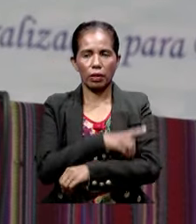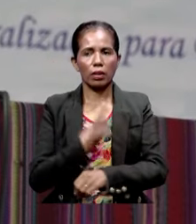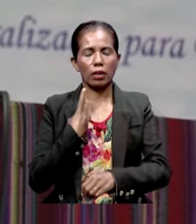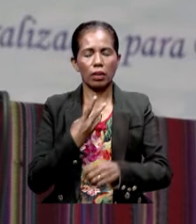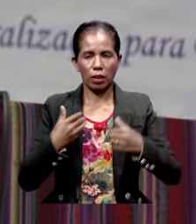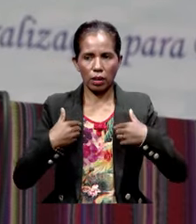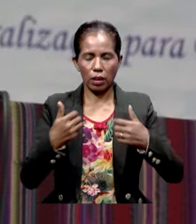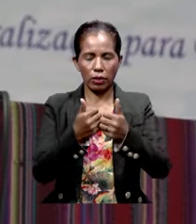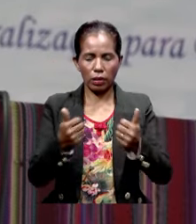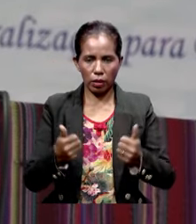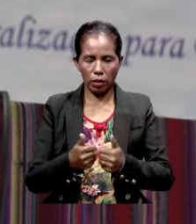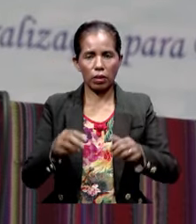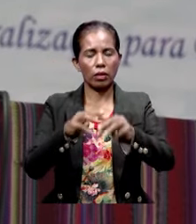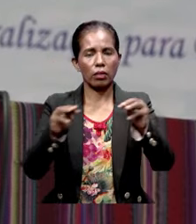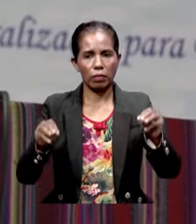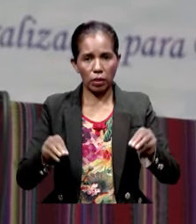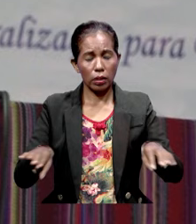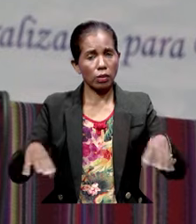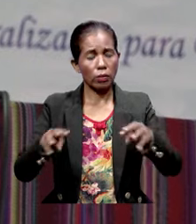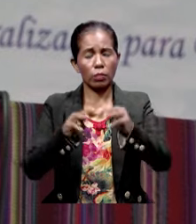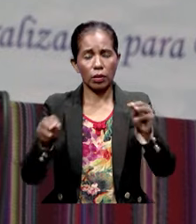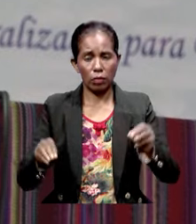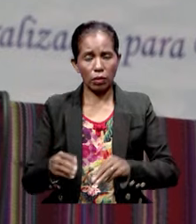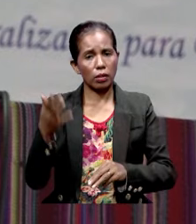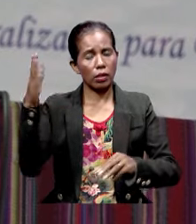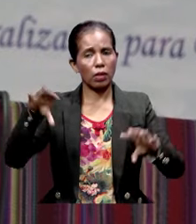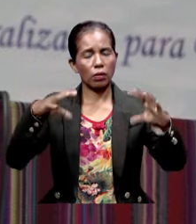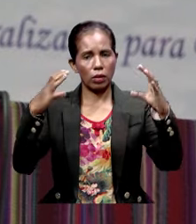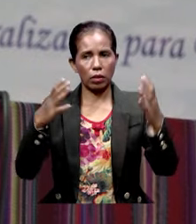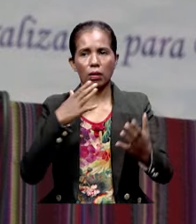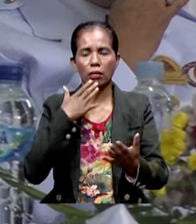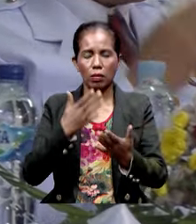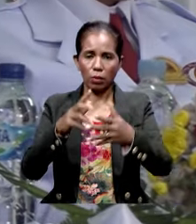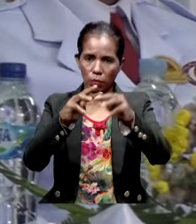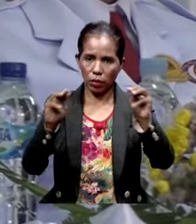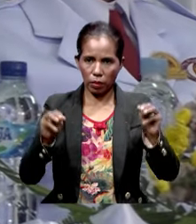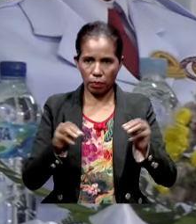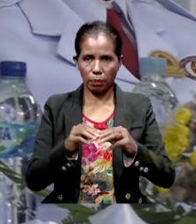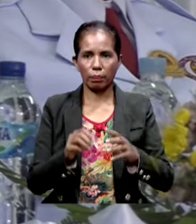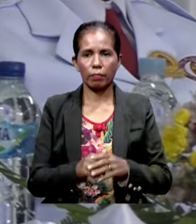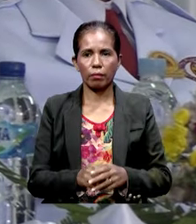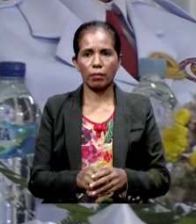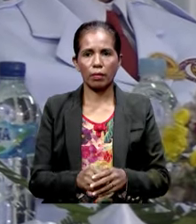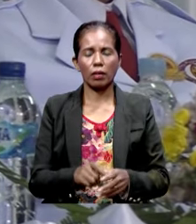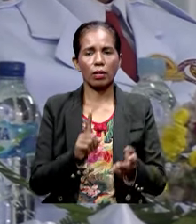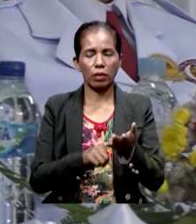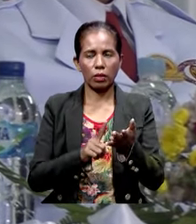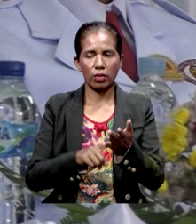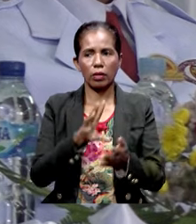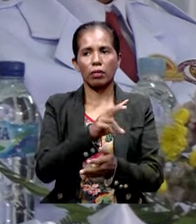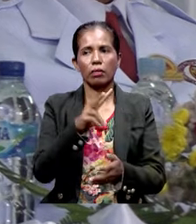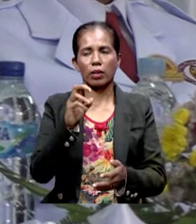autoridade e serviços municipais, e o Conselho Consultivo Municipal. E em discurso, Veneranda